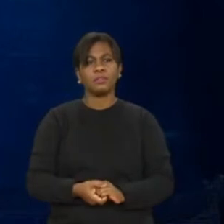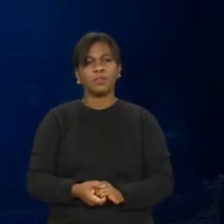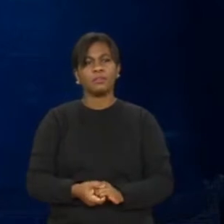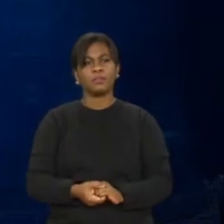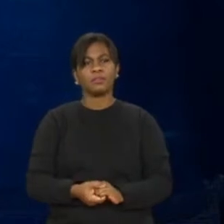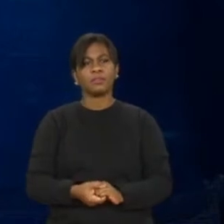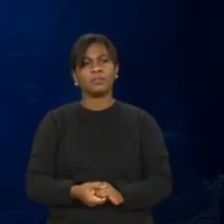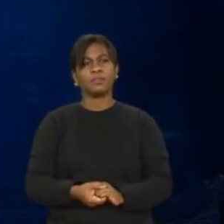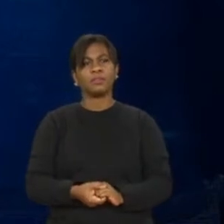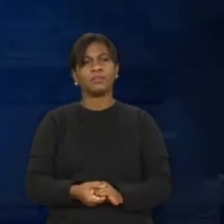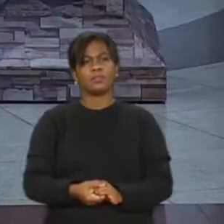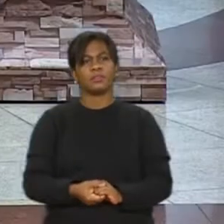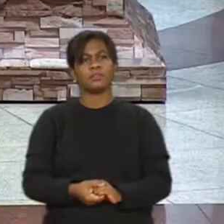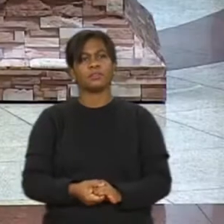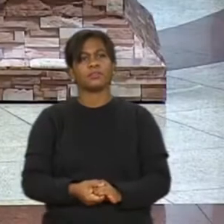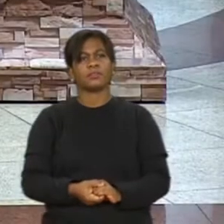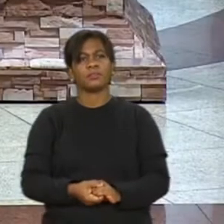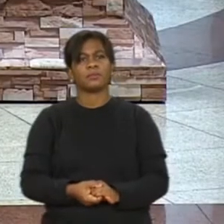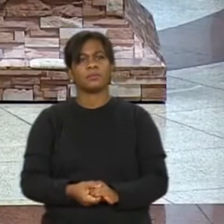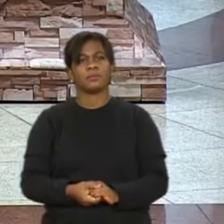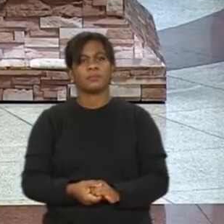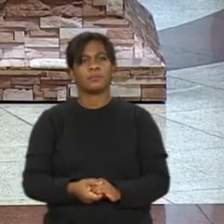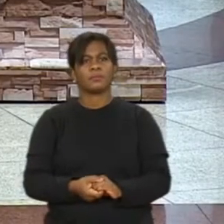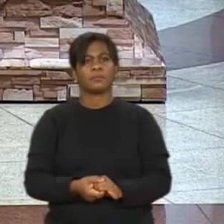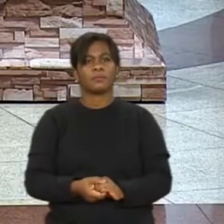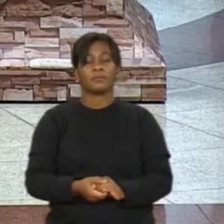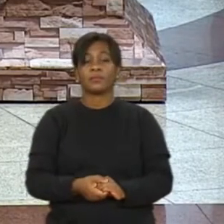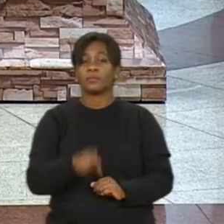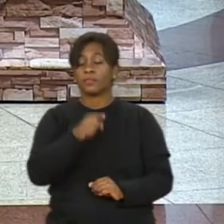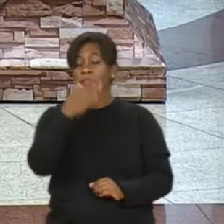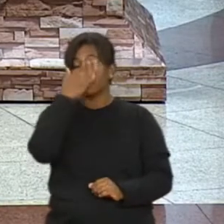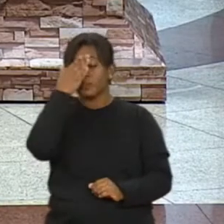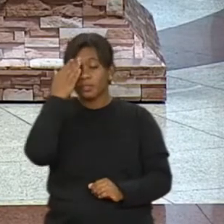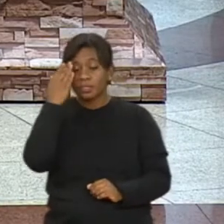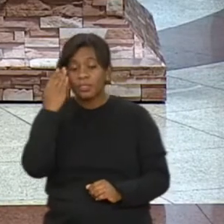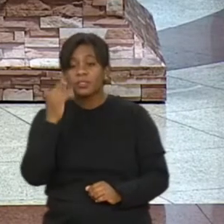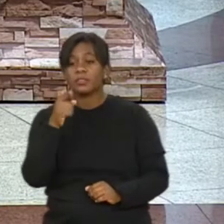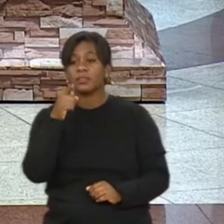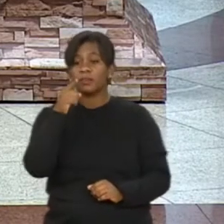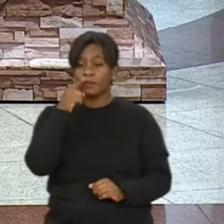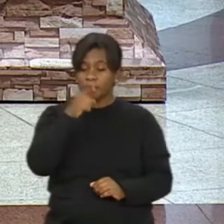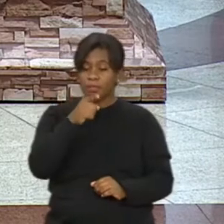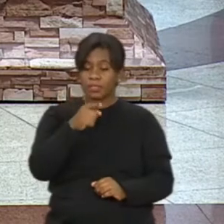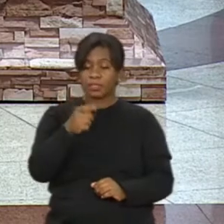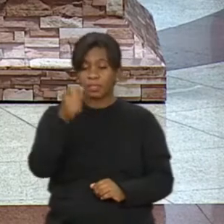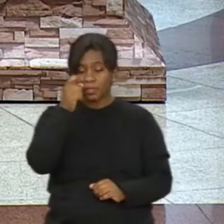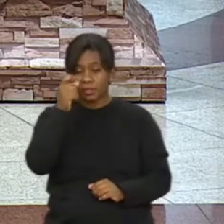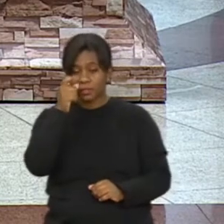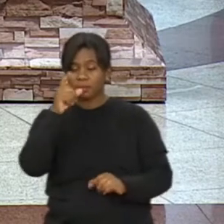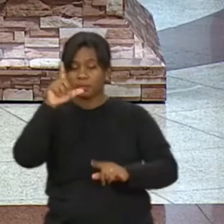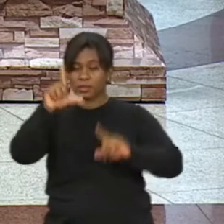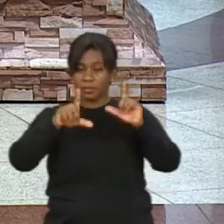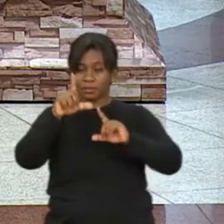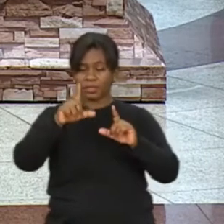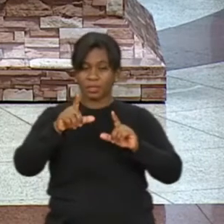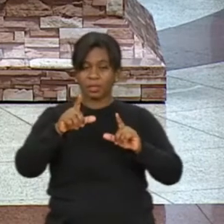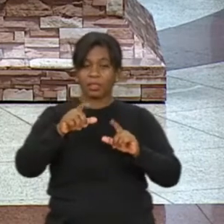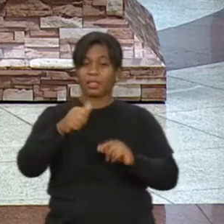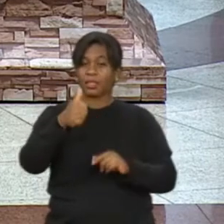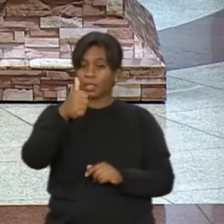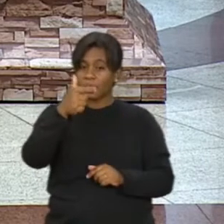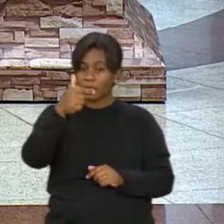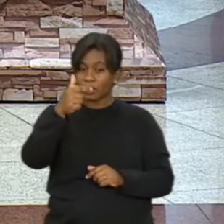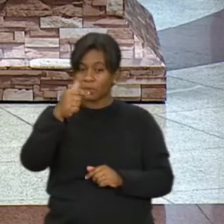Não se esqueça, você que está nos assistindo pela CNT, daqui a 12 minutos vai ser encerrada